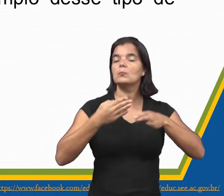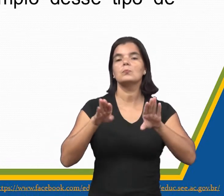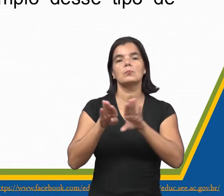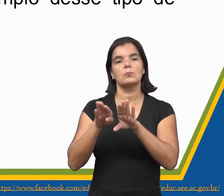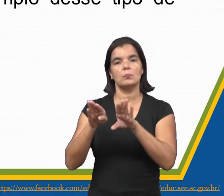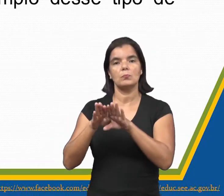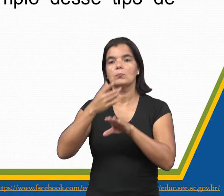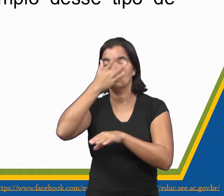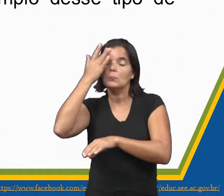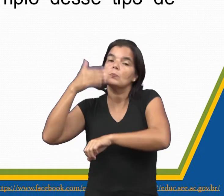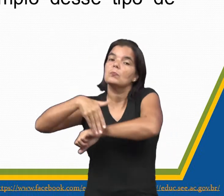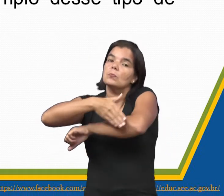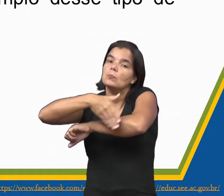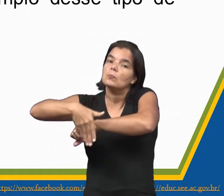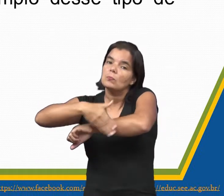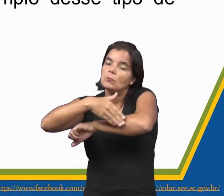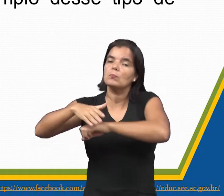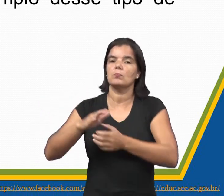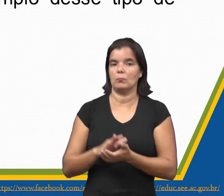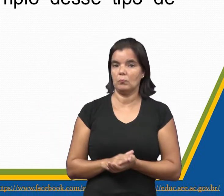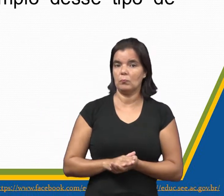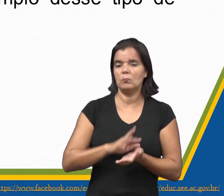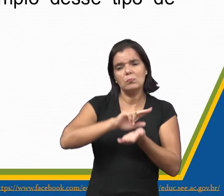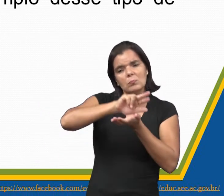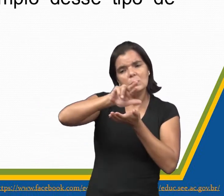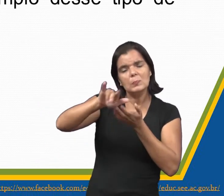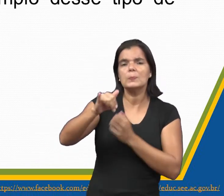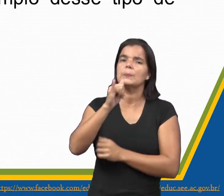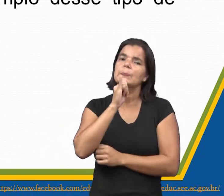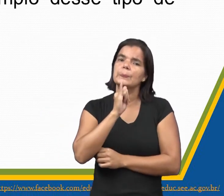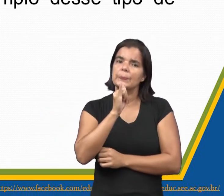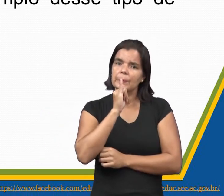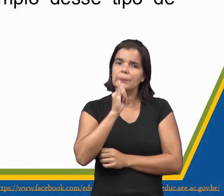morador de rua. Exemplo desse tipo de variação são os